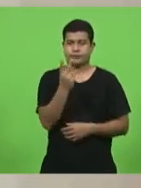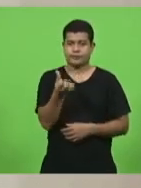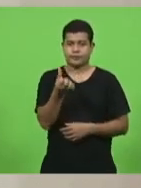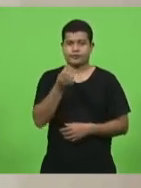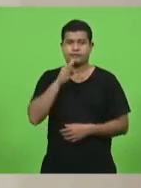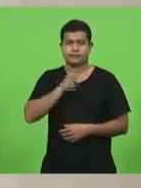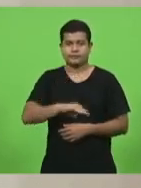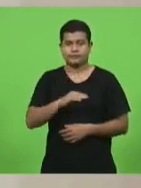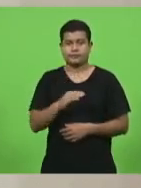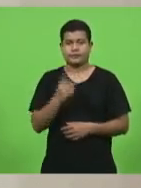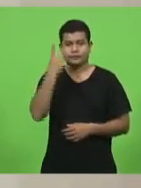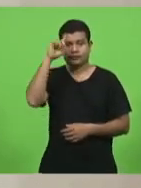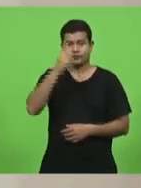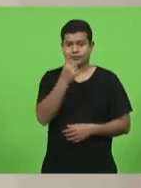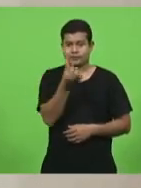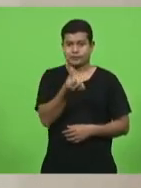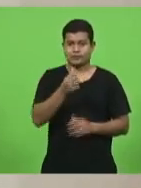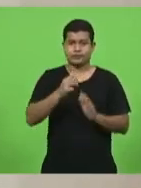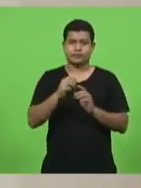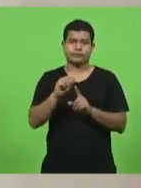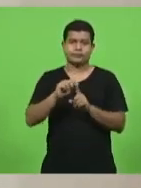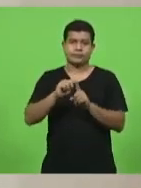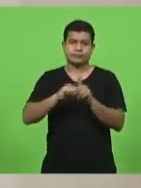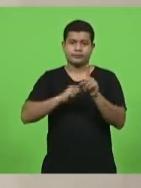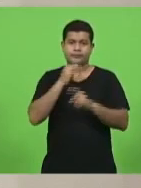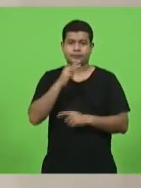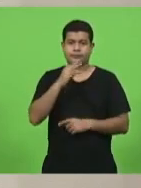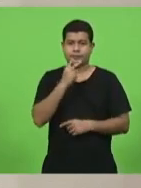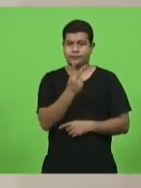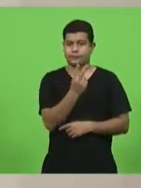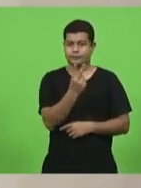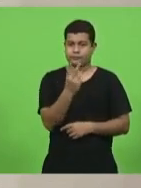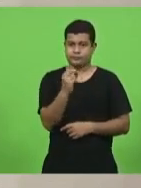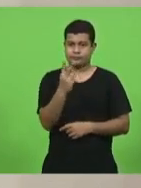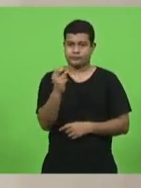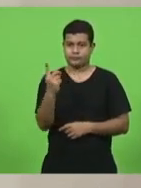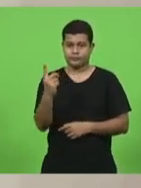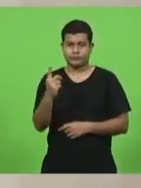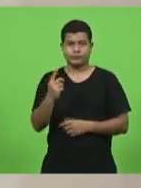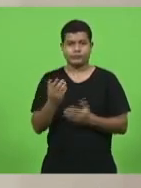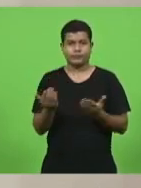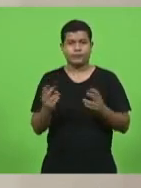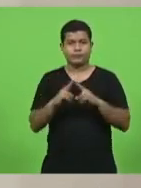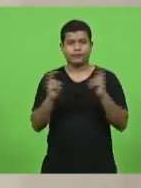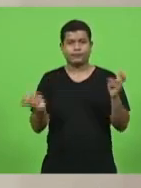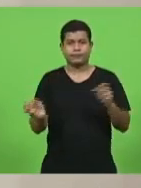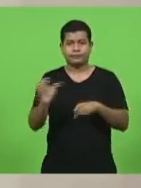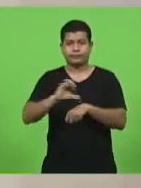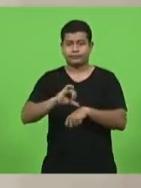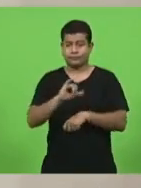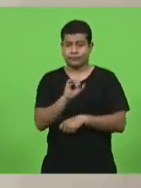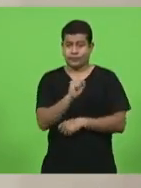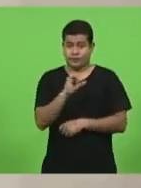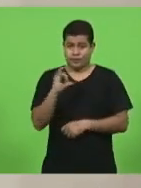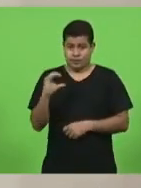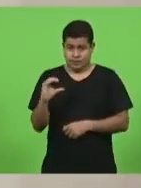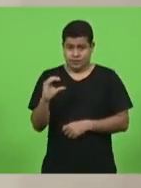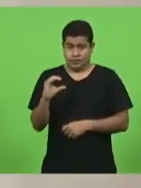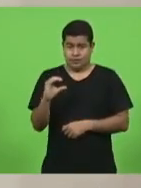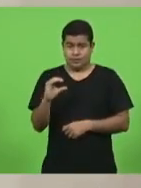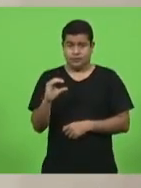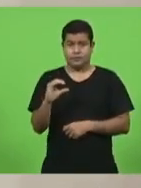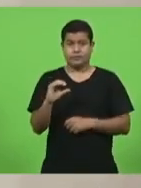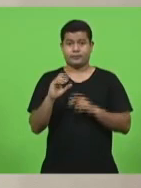2021, nessa cidade de Florianópolis, capital do Estado de Santa Catarina, reuniu-se a Assembleia Legislativa em sessão ordinária.